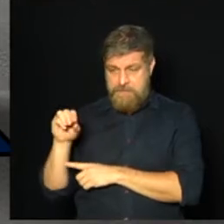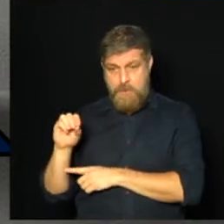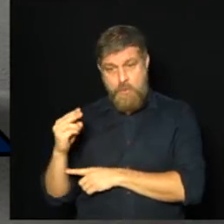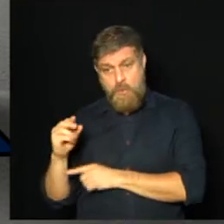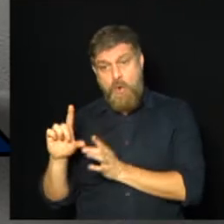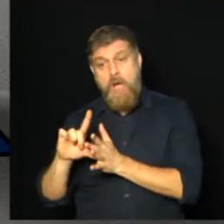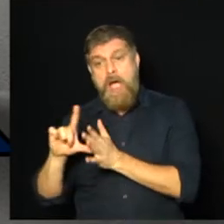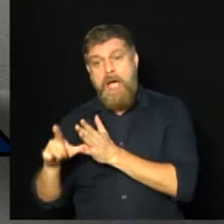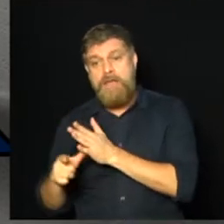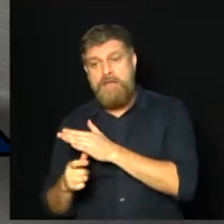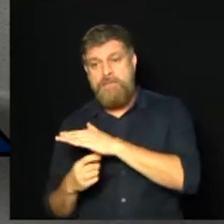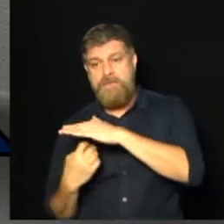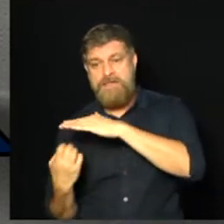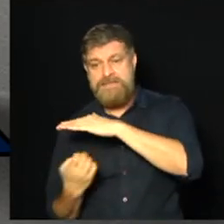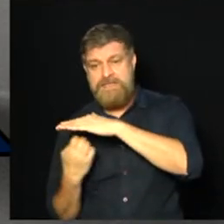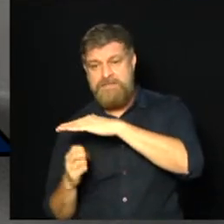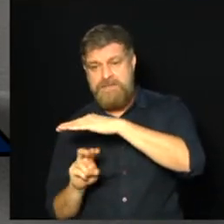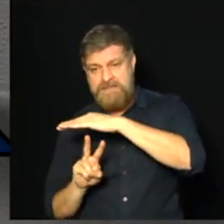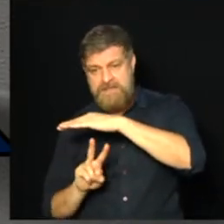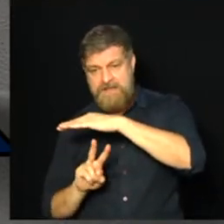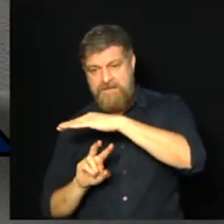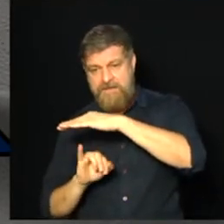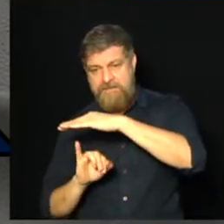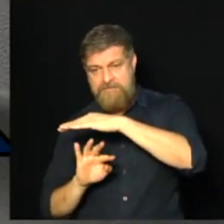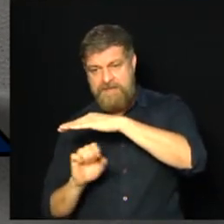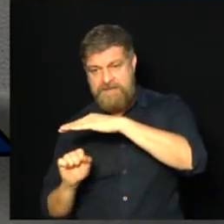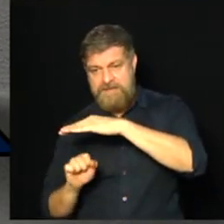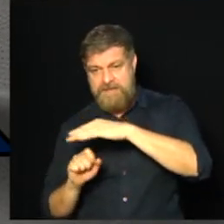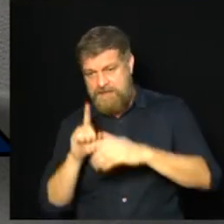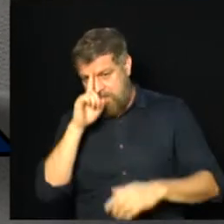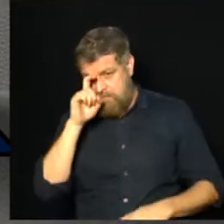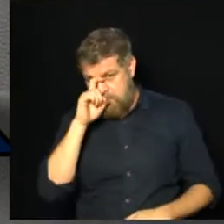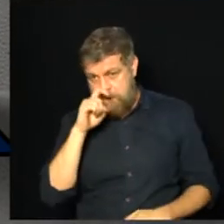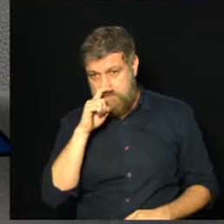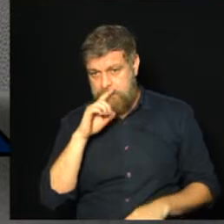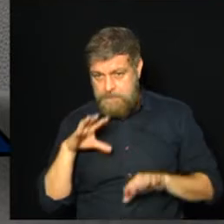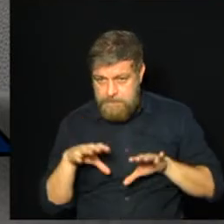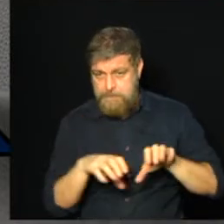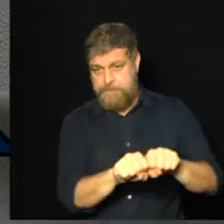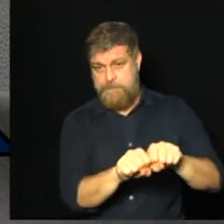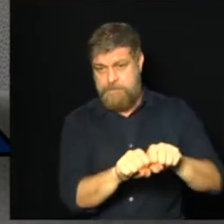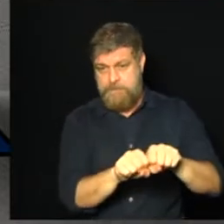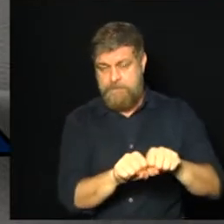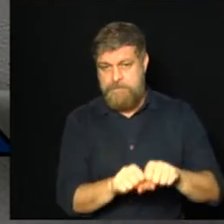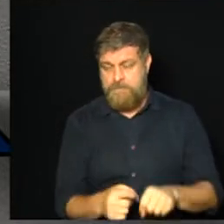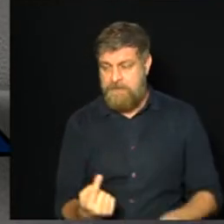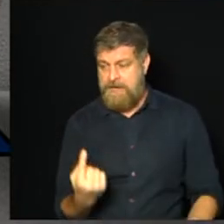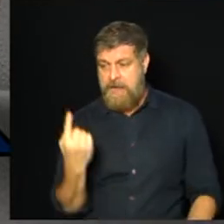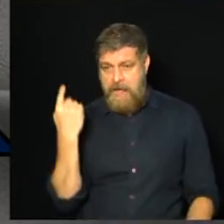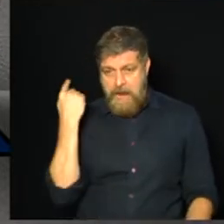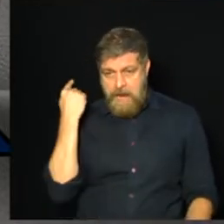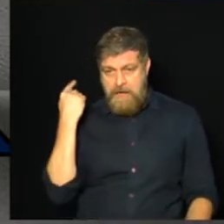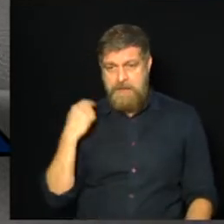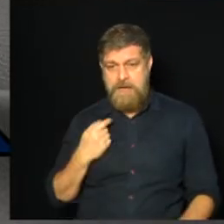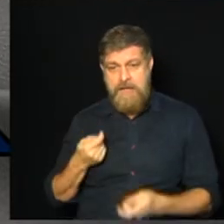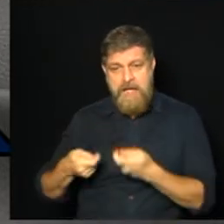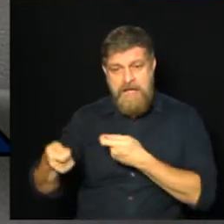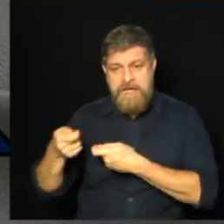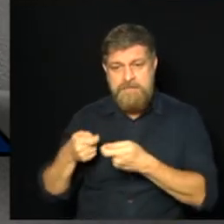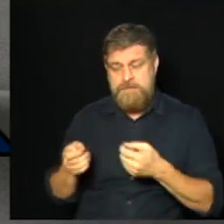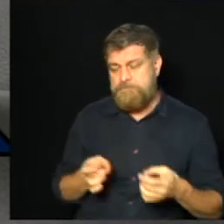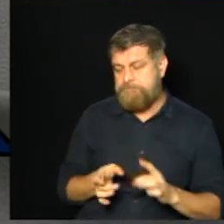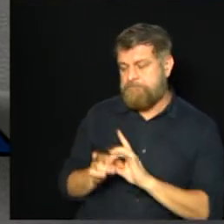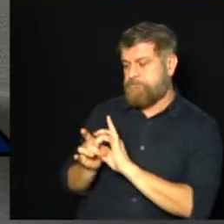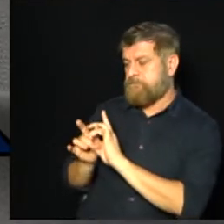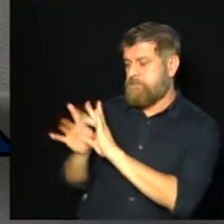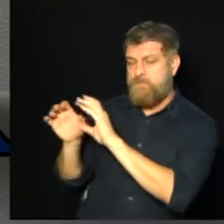assumiram o Hospital Ouro Verde, né? Naqueles dois modelos, a administração entregava, que